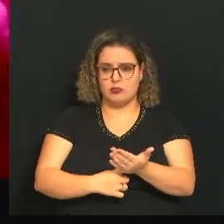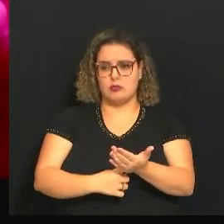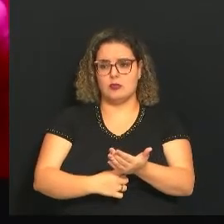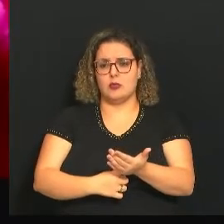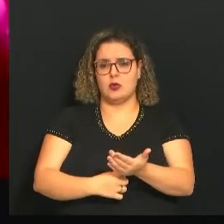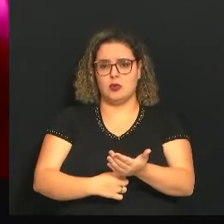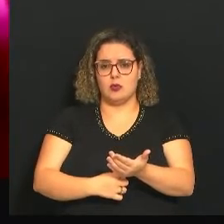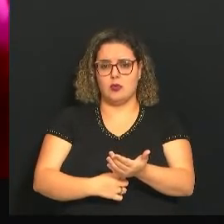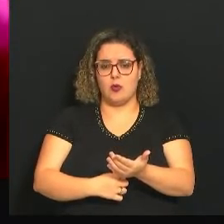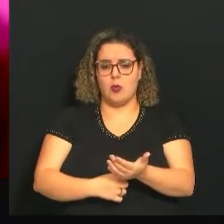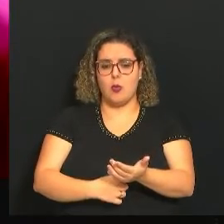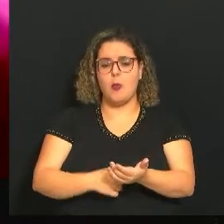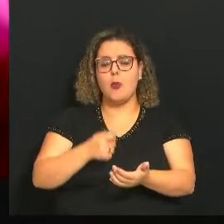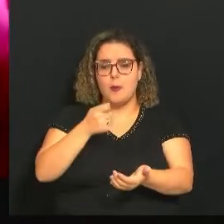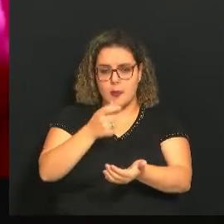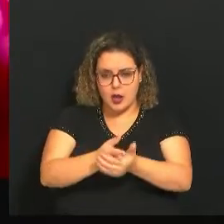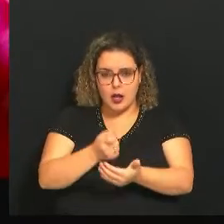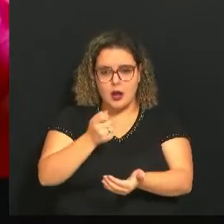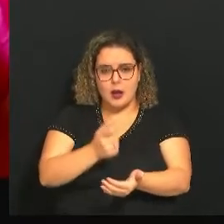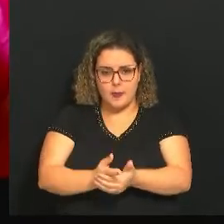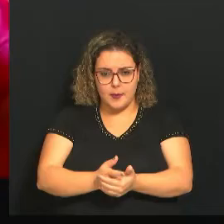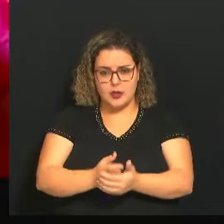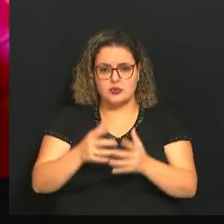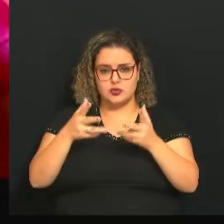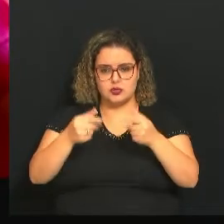que o limite de alerta é